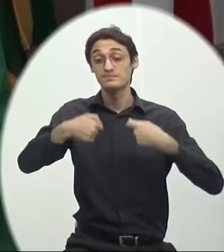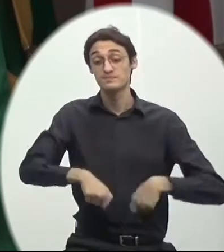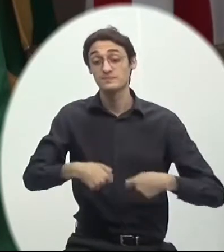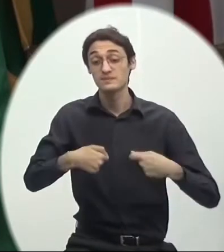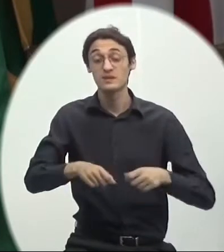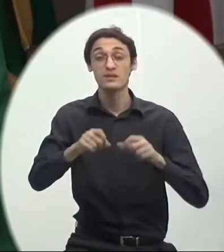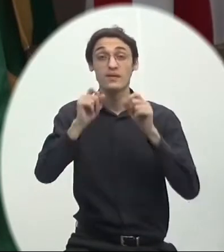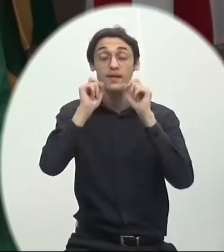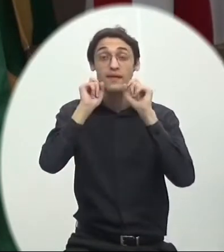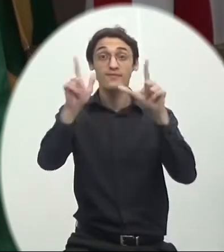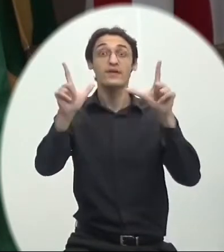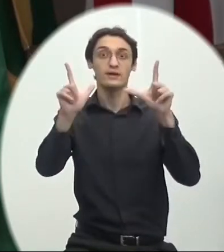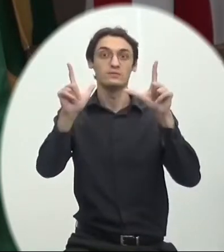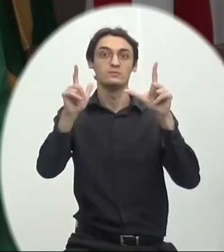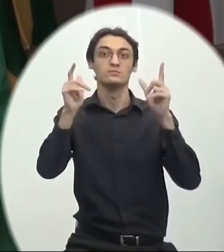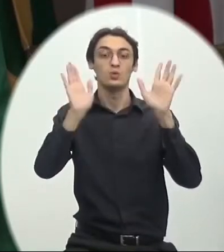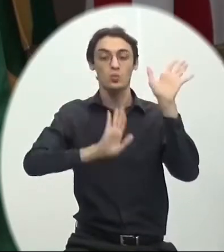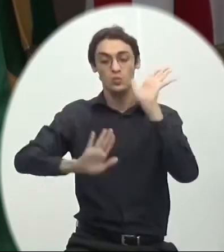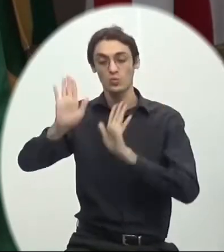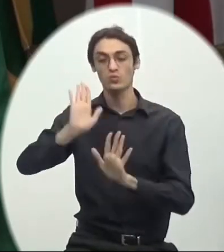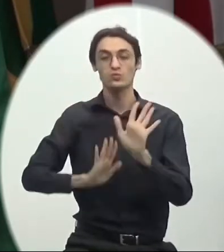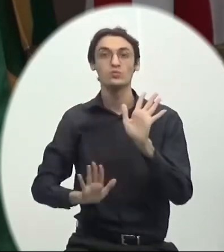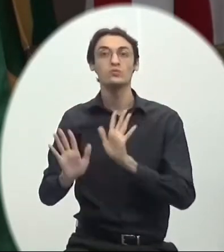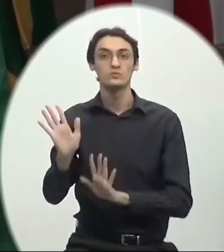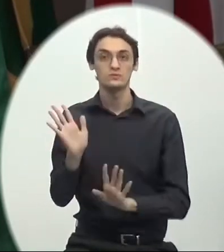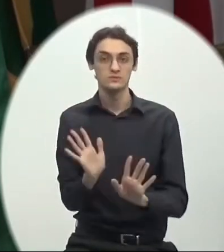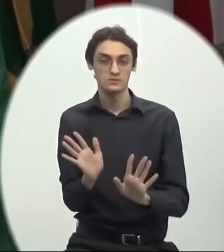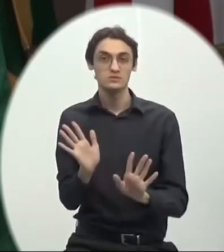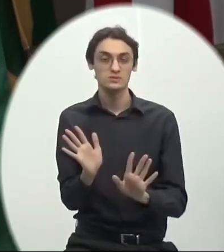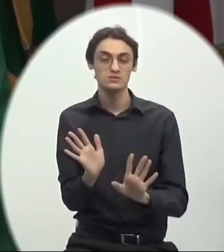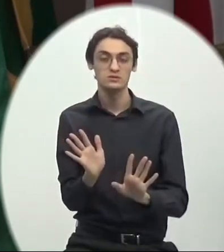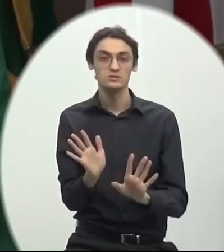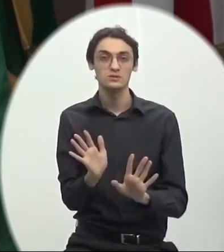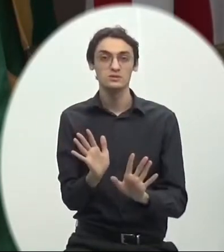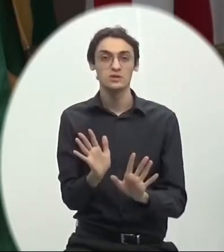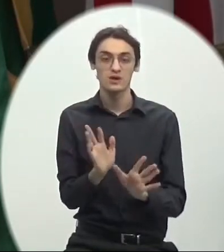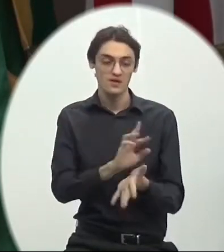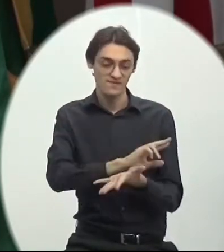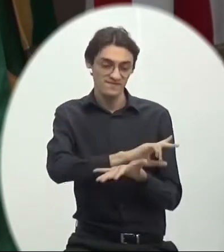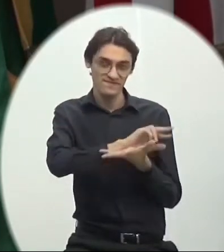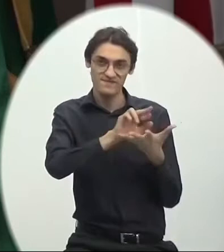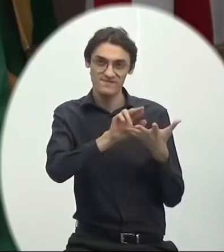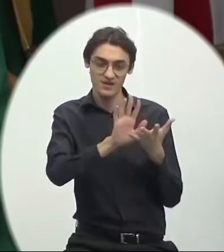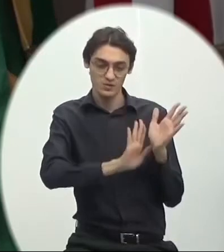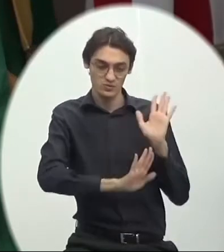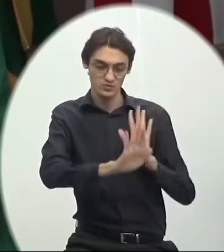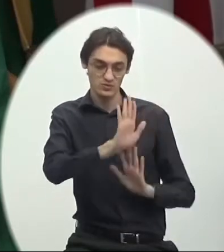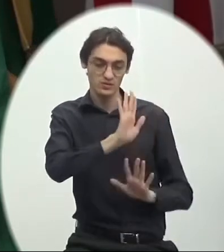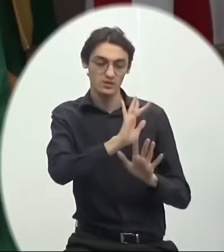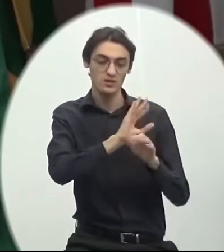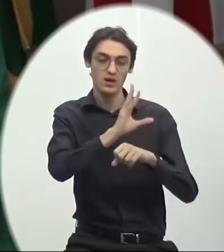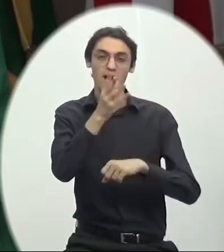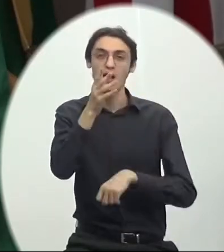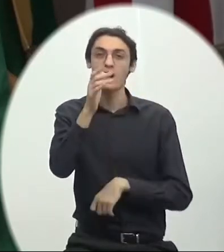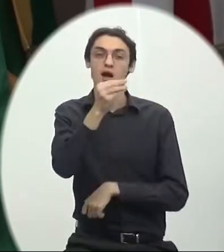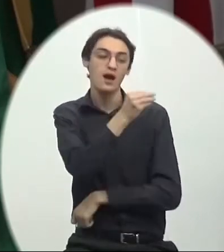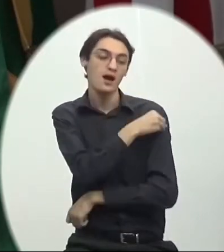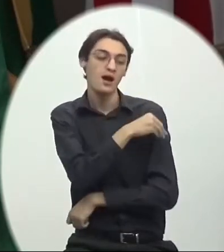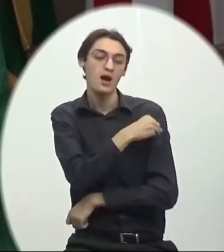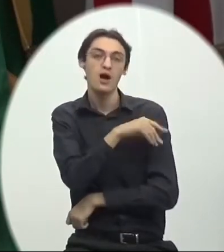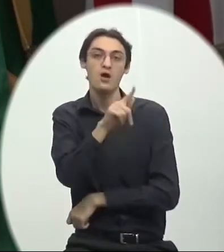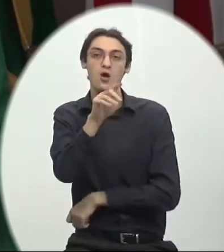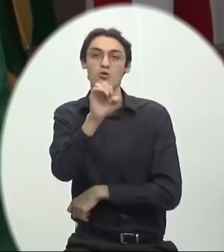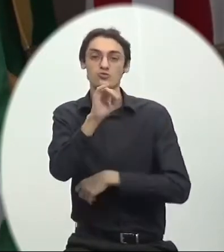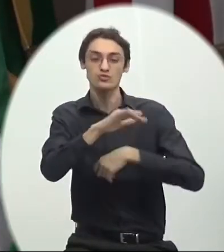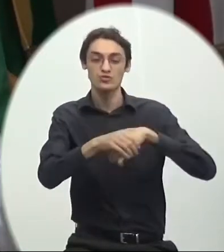atento, cuidando, acho que manter todos os cuidados, usando álcool gel, usando,